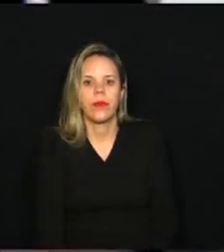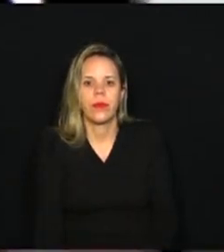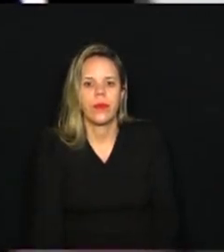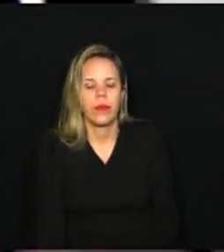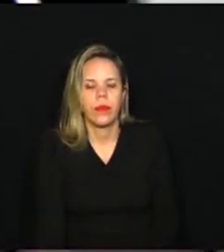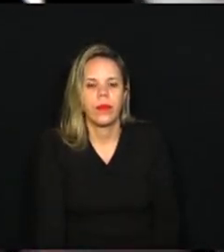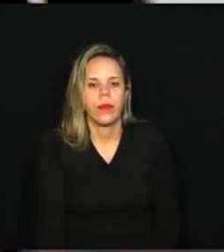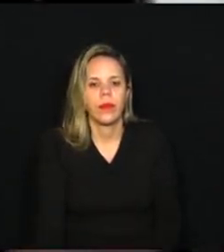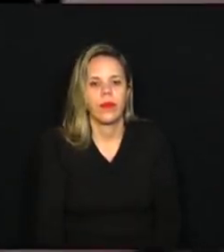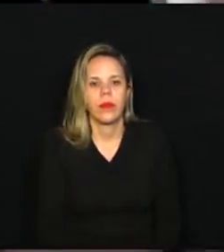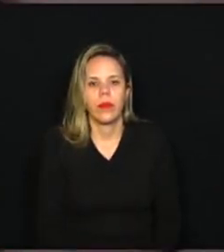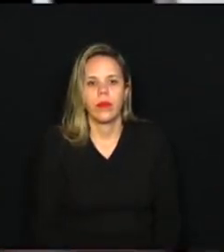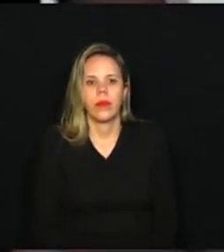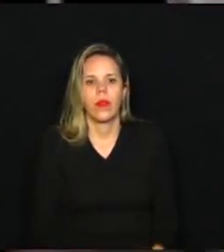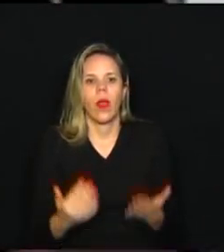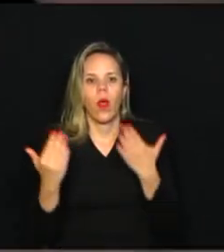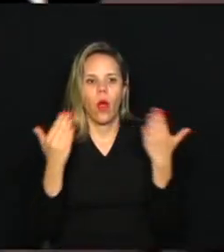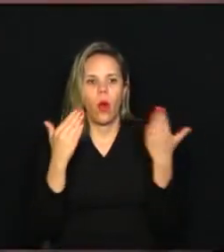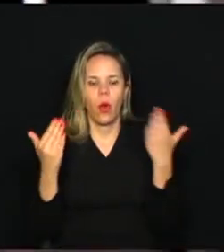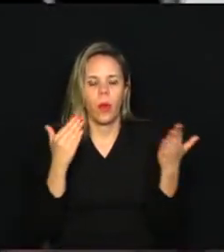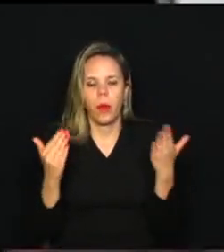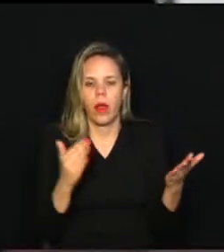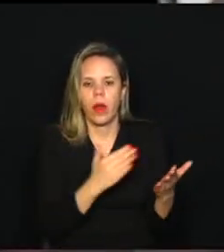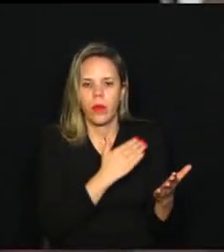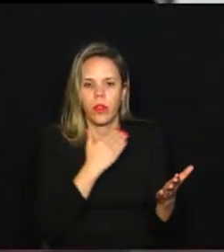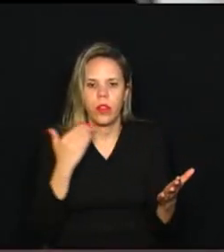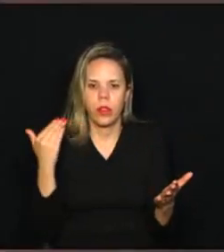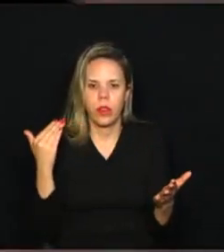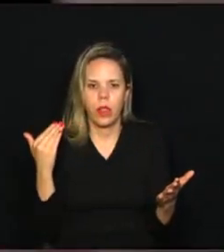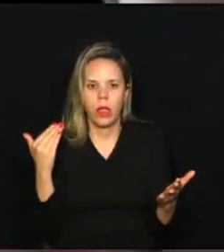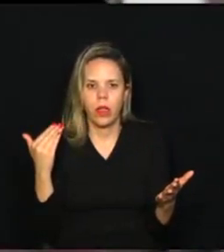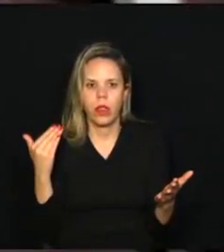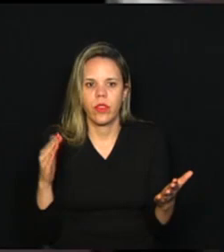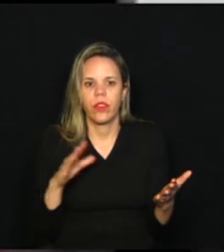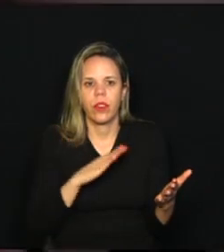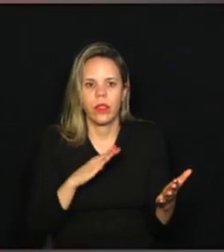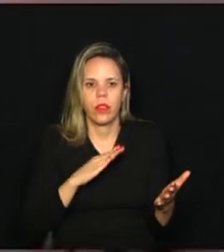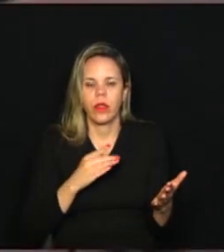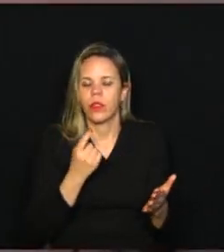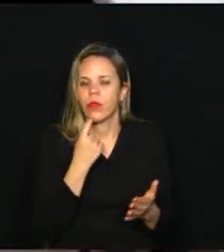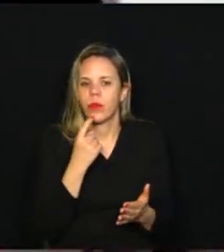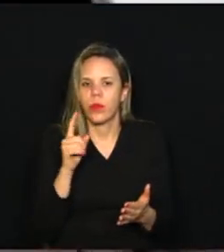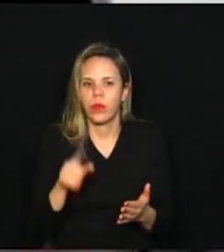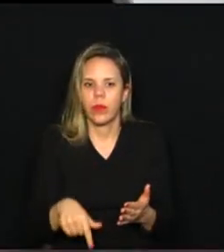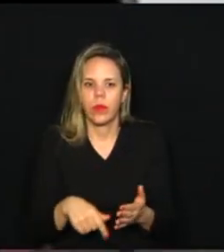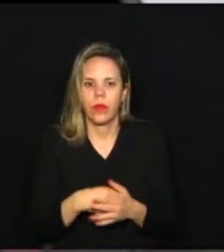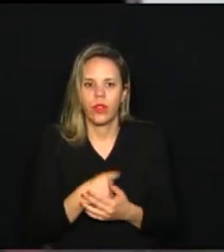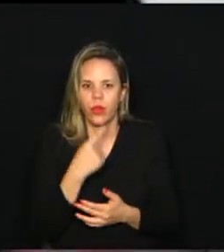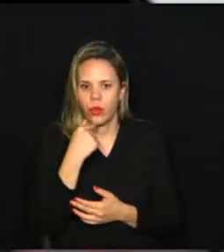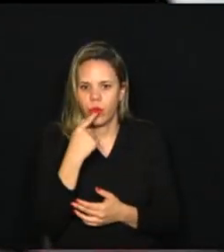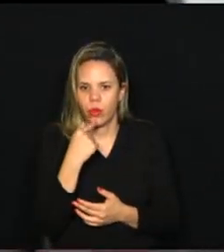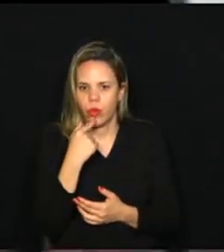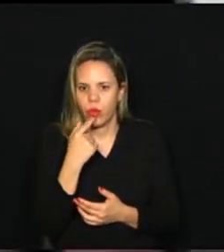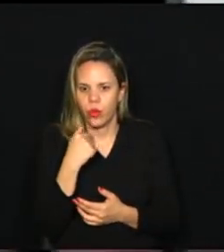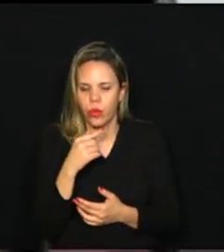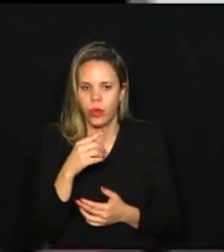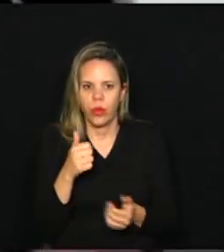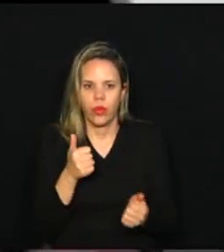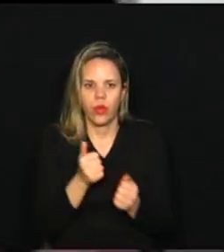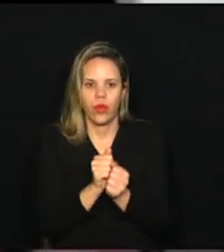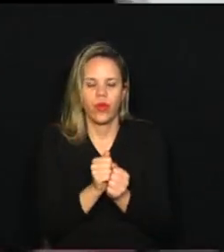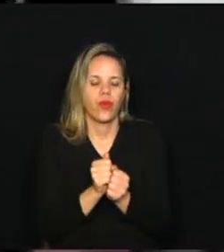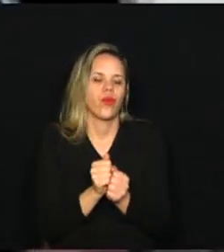a mortalidade, né, por unidade, a gente pega aqui o gráfico de Campinas, assim, em termos de... o vermelho é tudo em volta da cidade, são